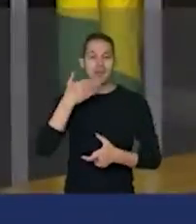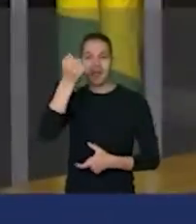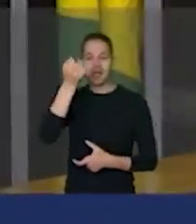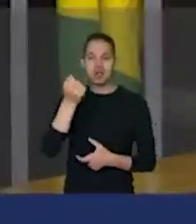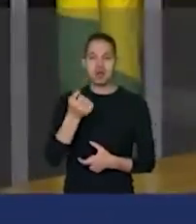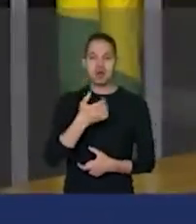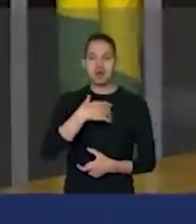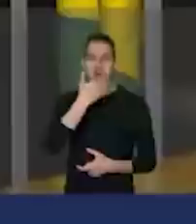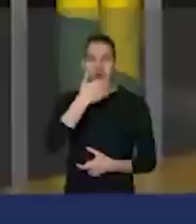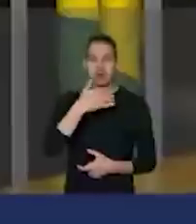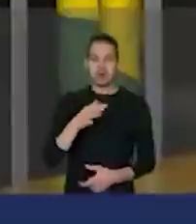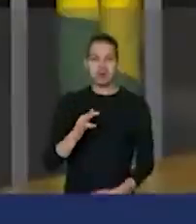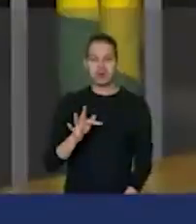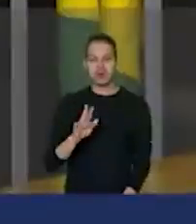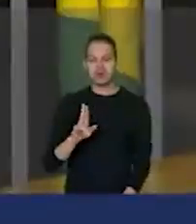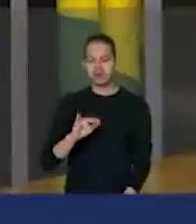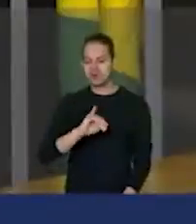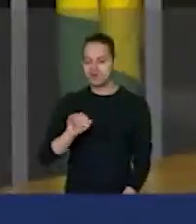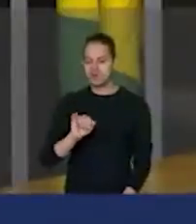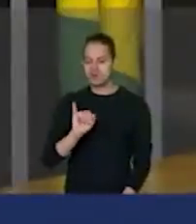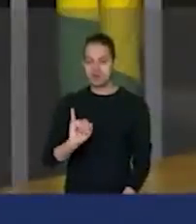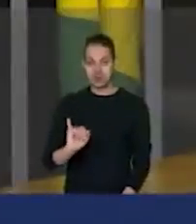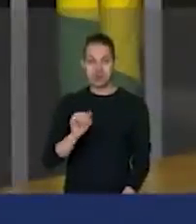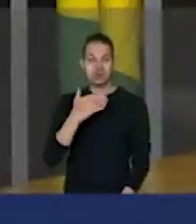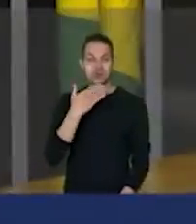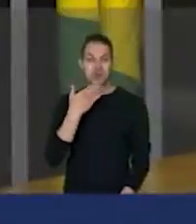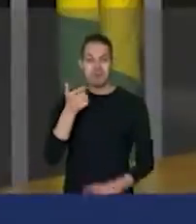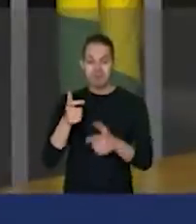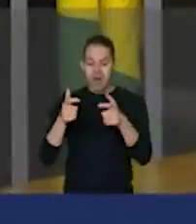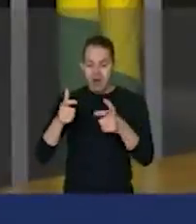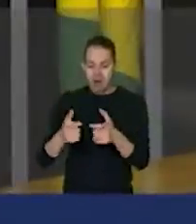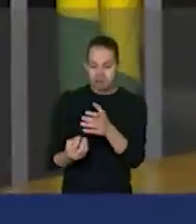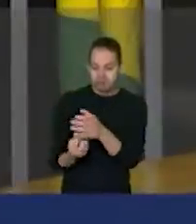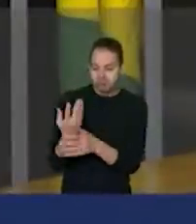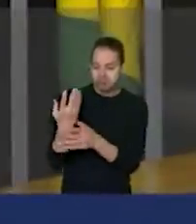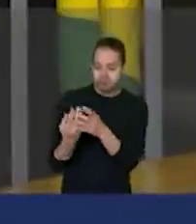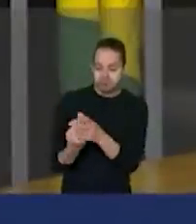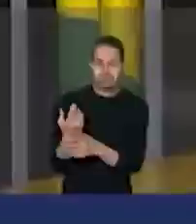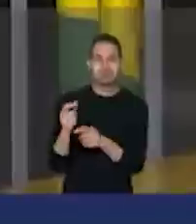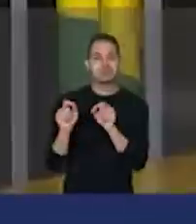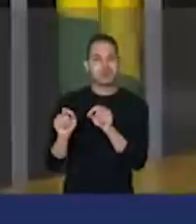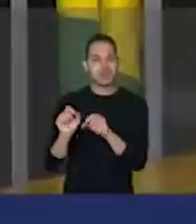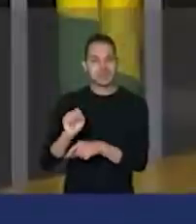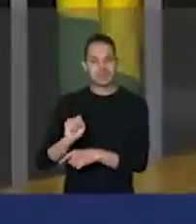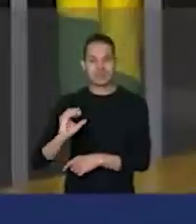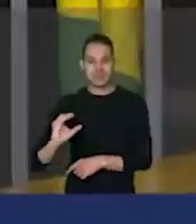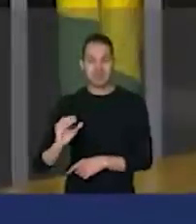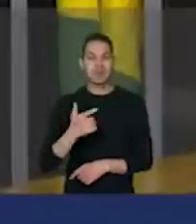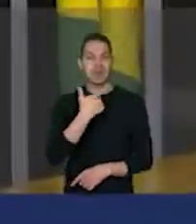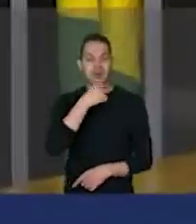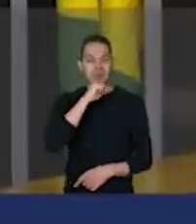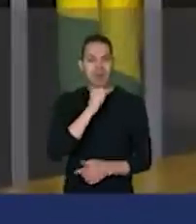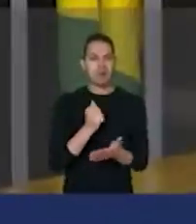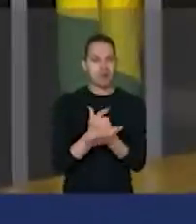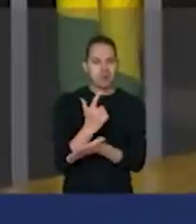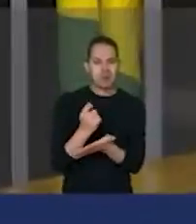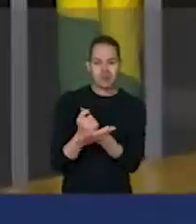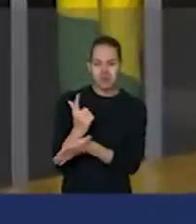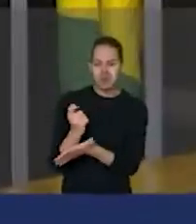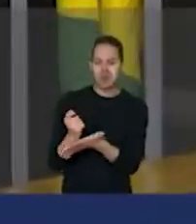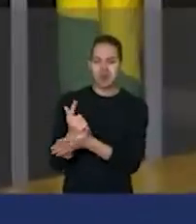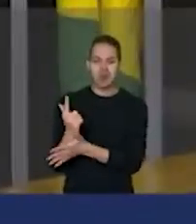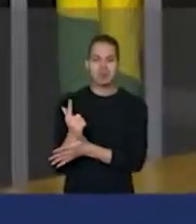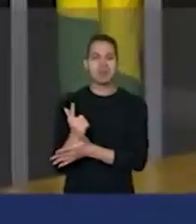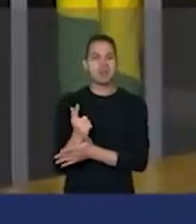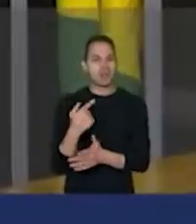maçã Fuji é Santa Catarina a gente tem esse orgulho me o primeiro Meu pai sempre comprou aí hoje aprendendo com meu pai também sempre